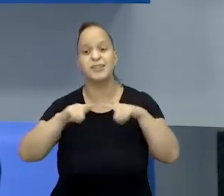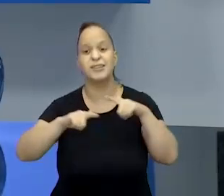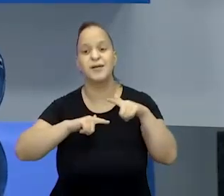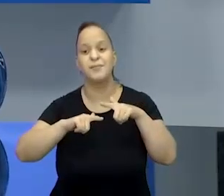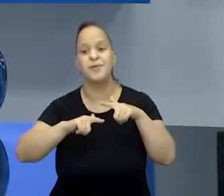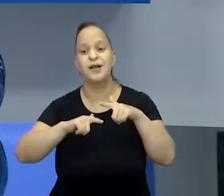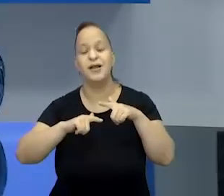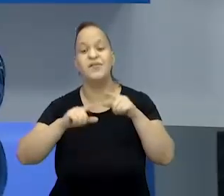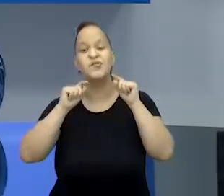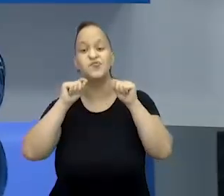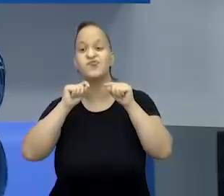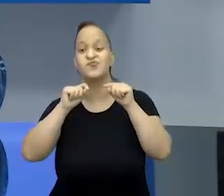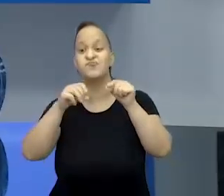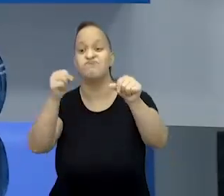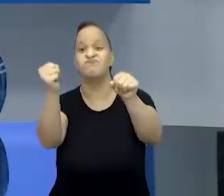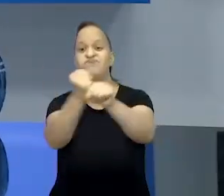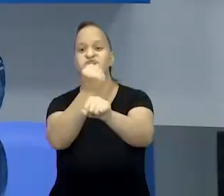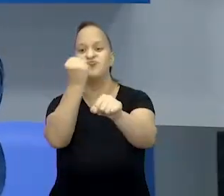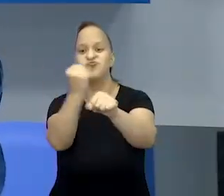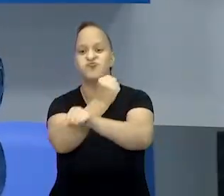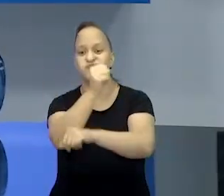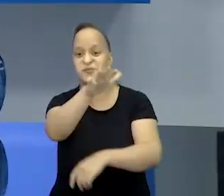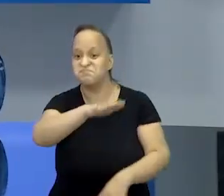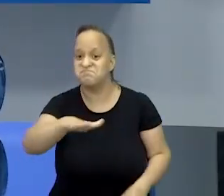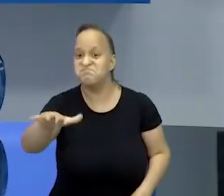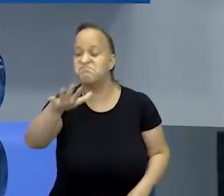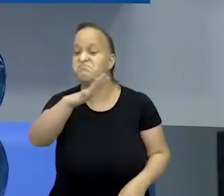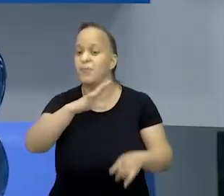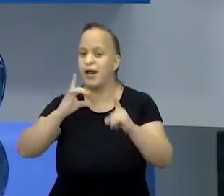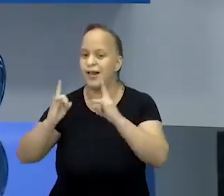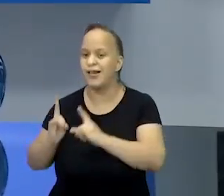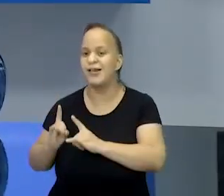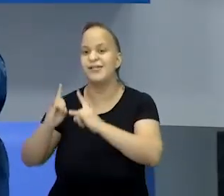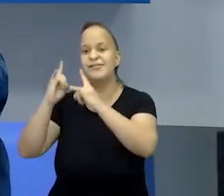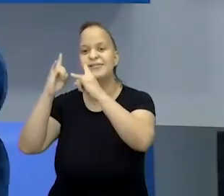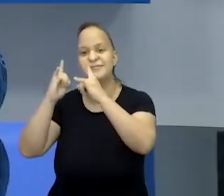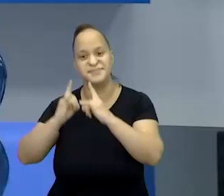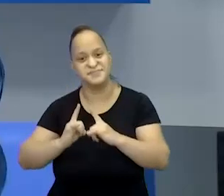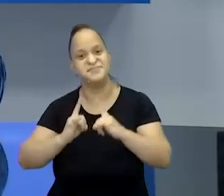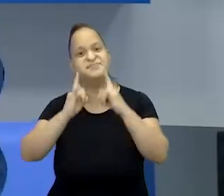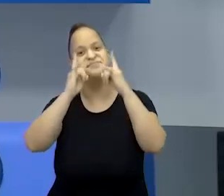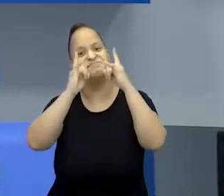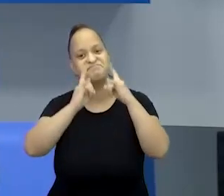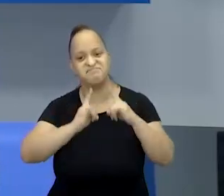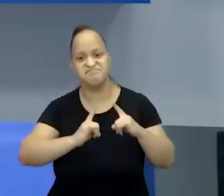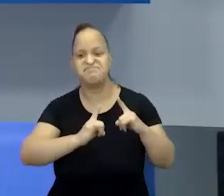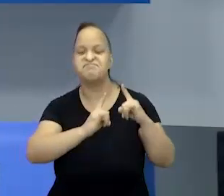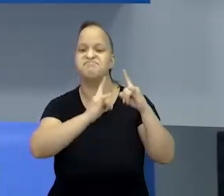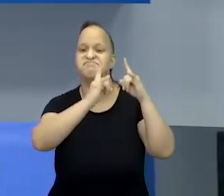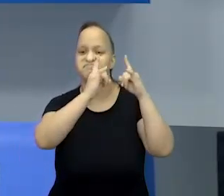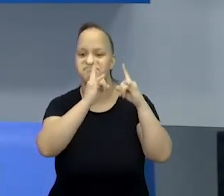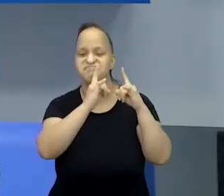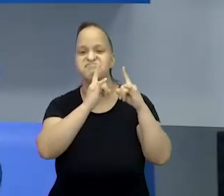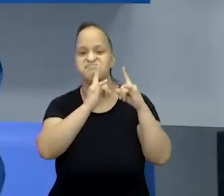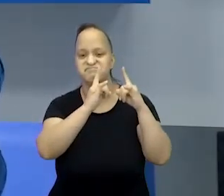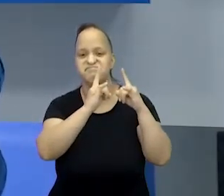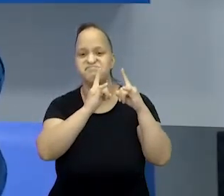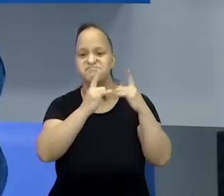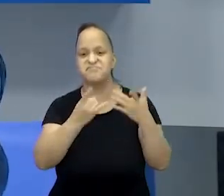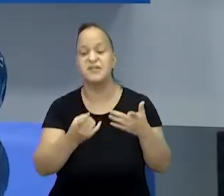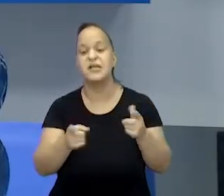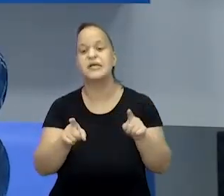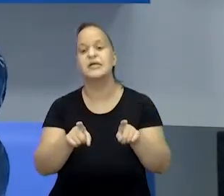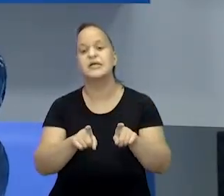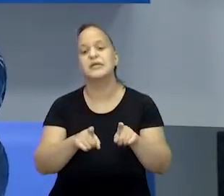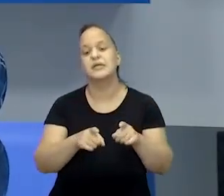Então, eles moravam, ainda moram, né, em Paraisópolis e ajudaram a construir aquele bairro de elite, e